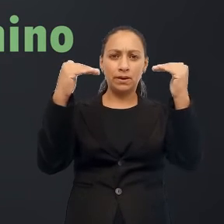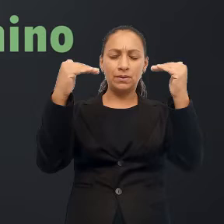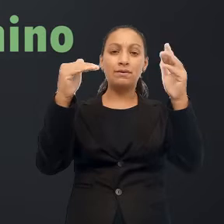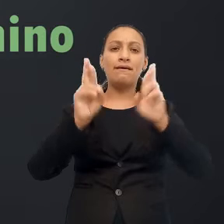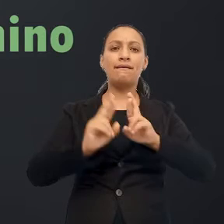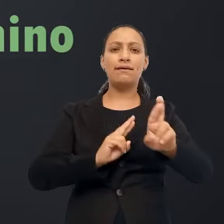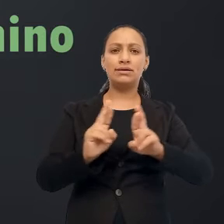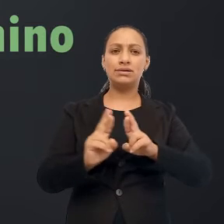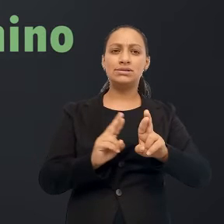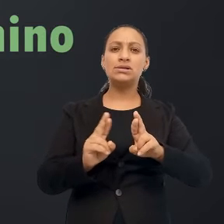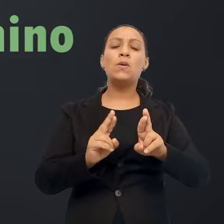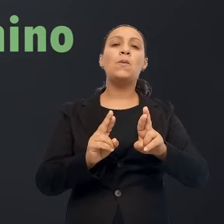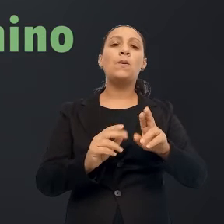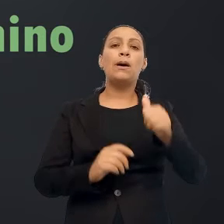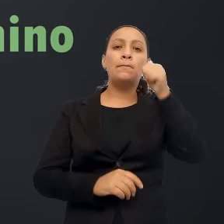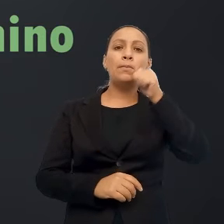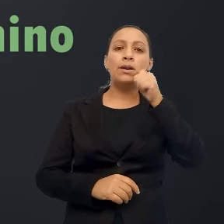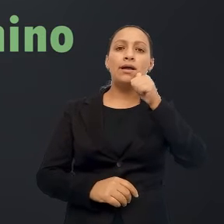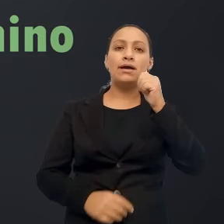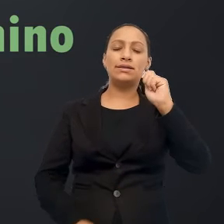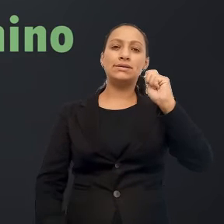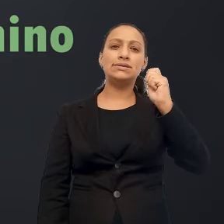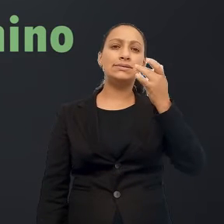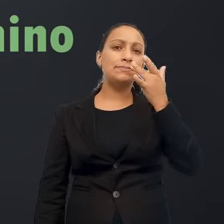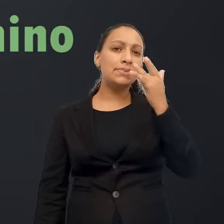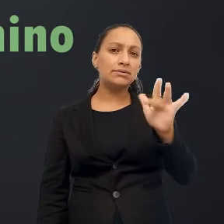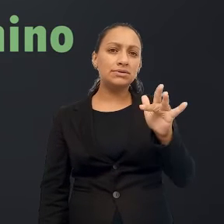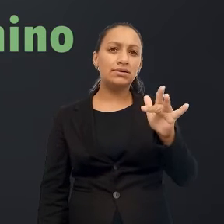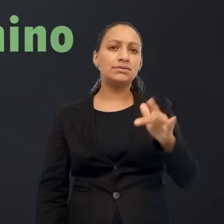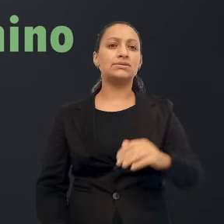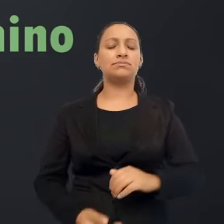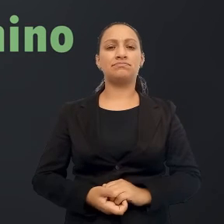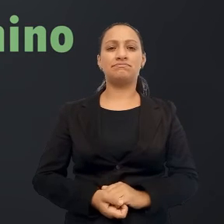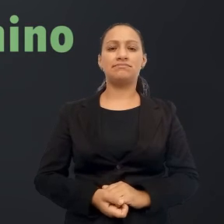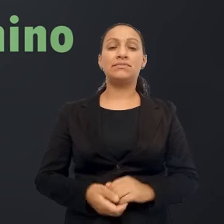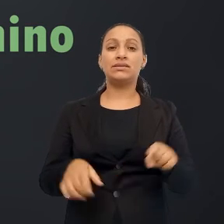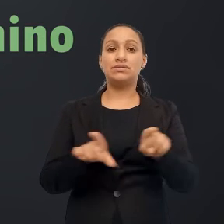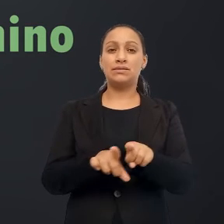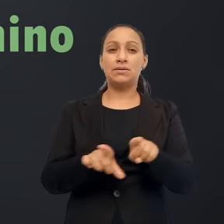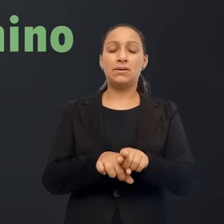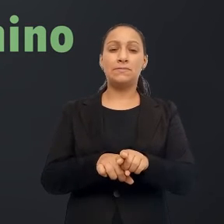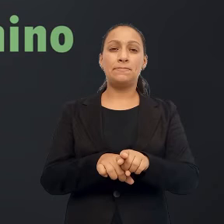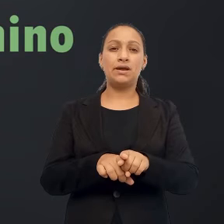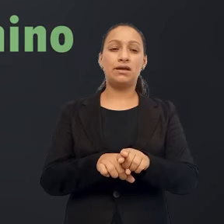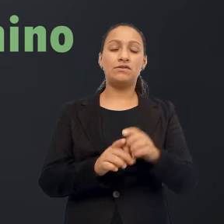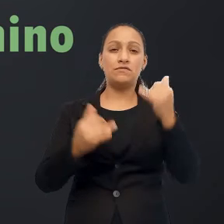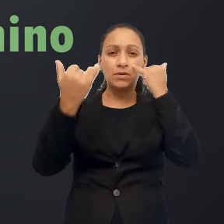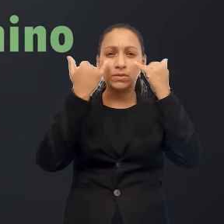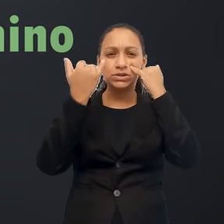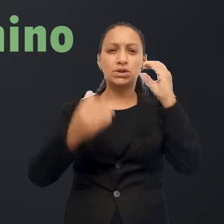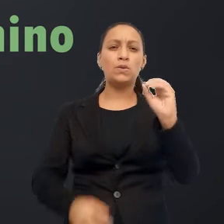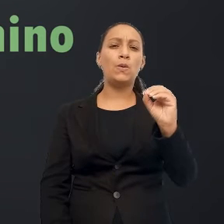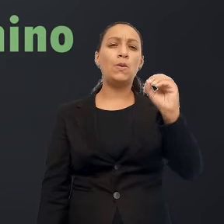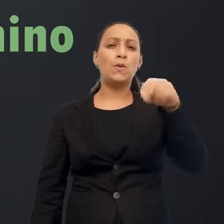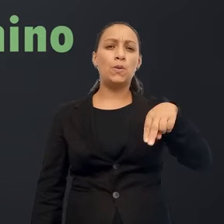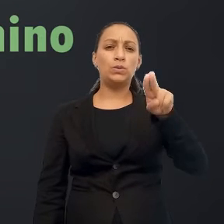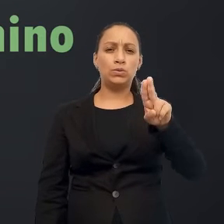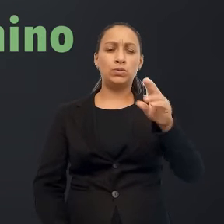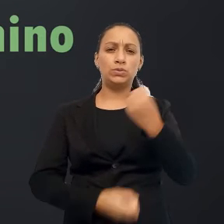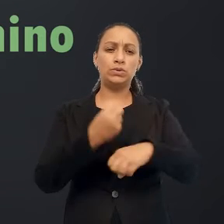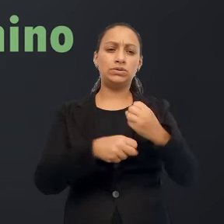às mulheres brancas, né? E, segundo dados da ONU, em 2017,